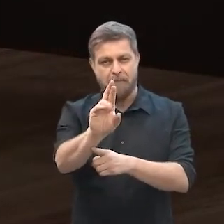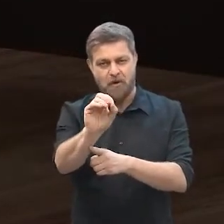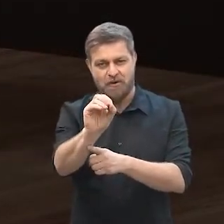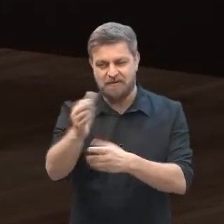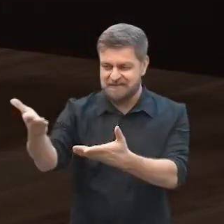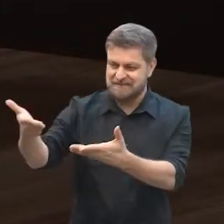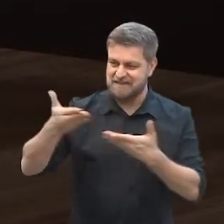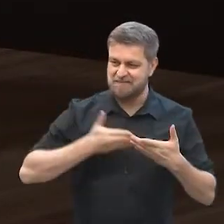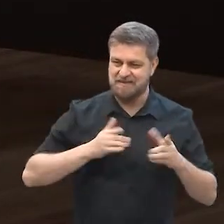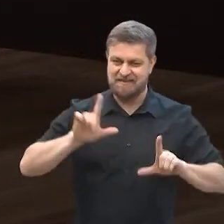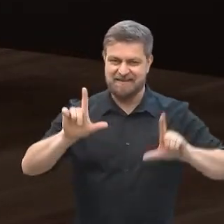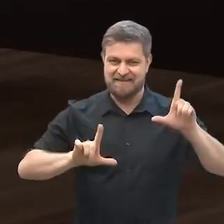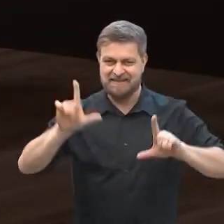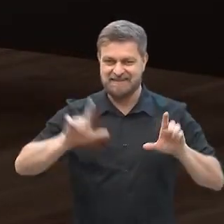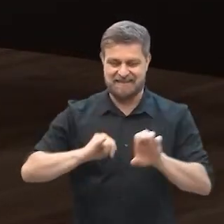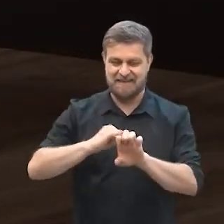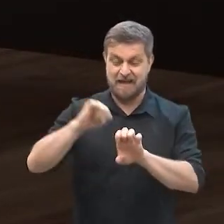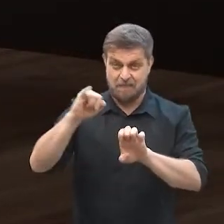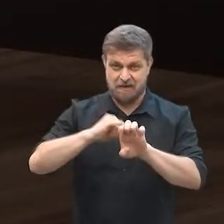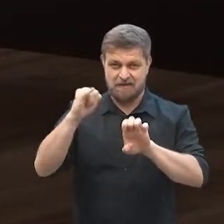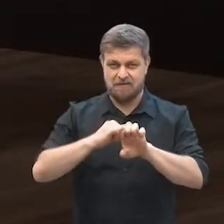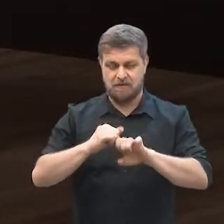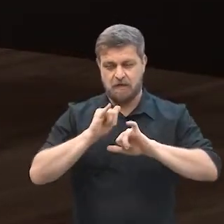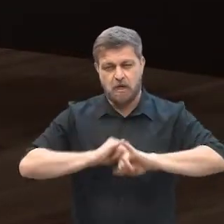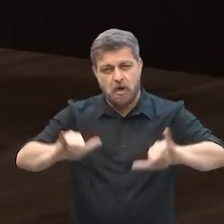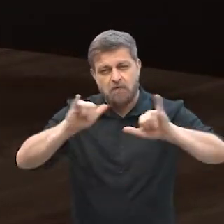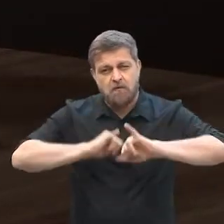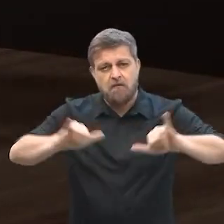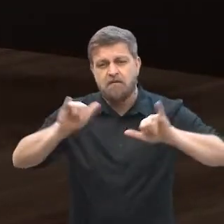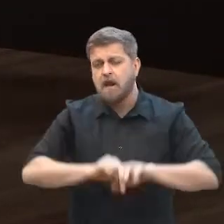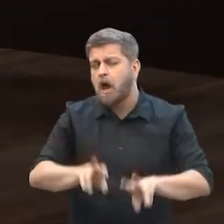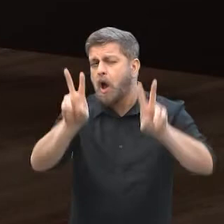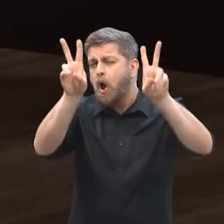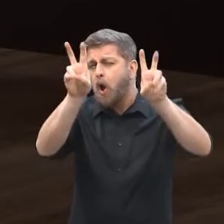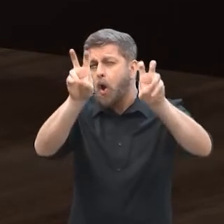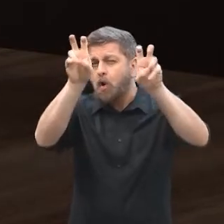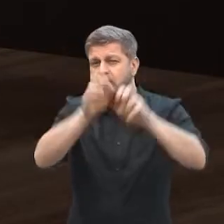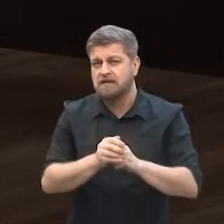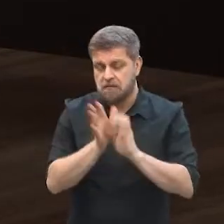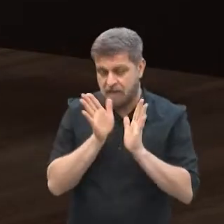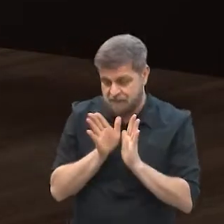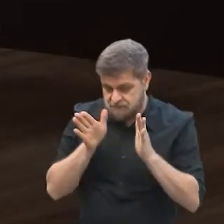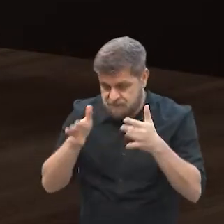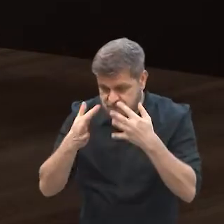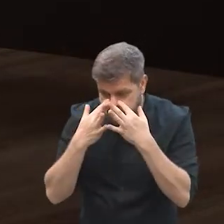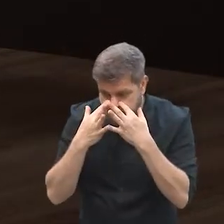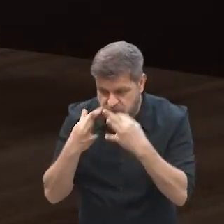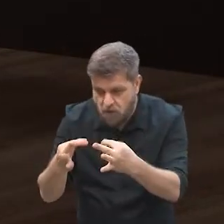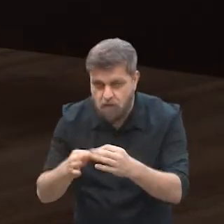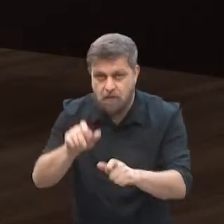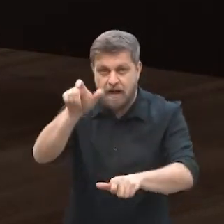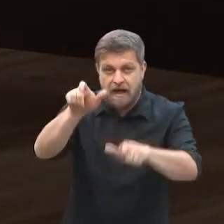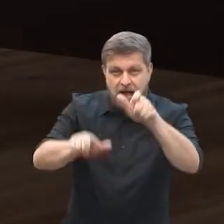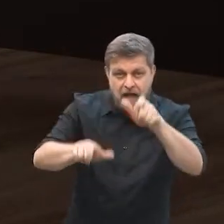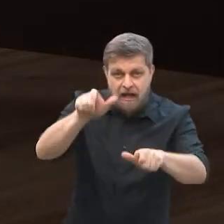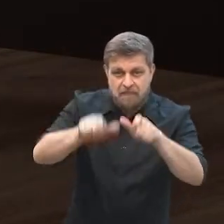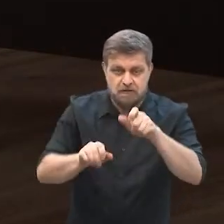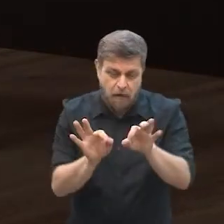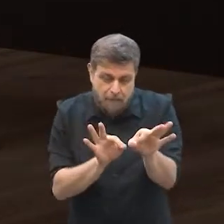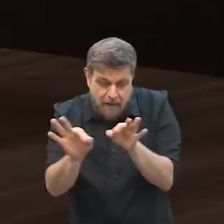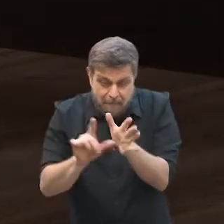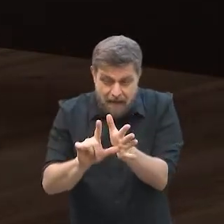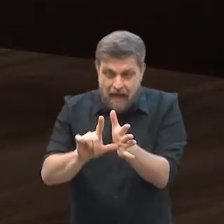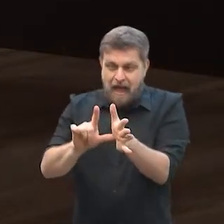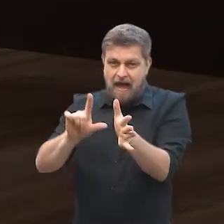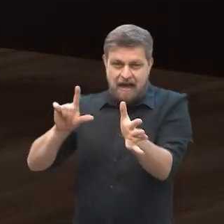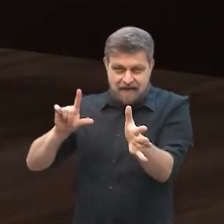Empreendedor, e eu já vou falar um pouquinho sobre essa questão de foco, todo mundo fala que é preciso preparo,